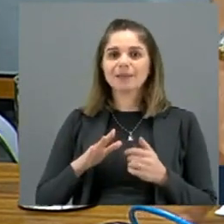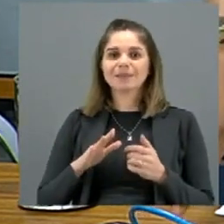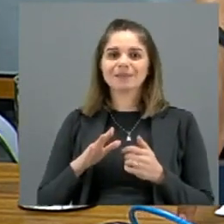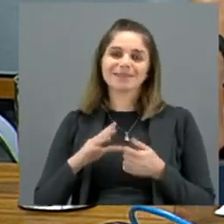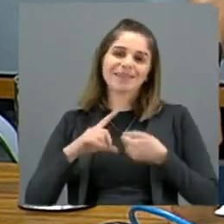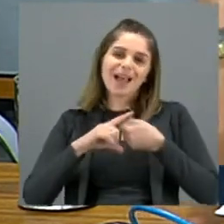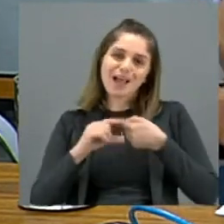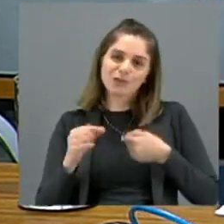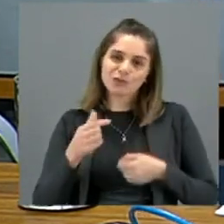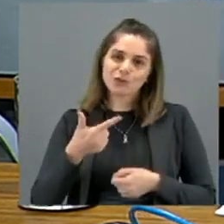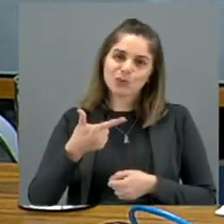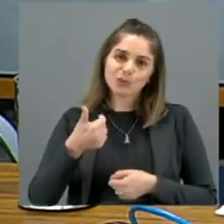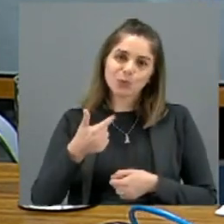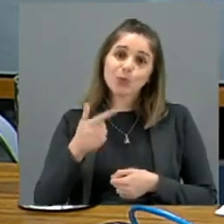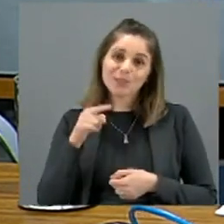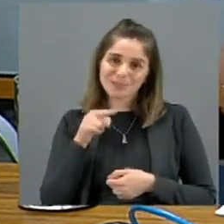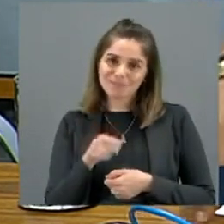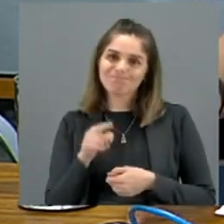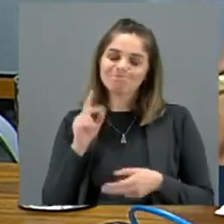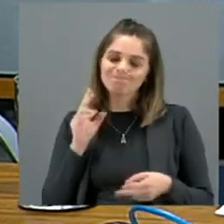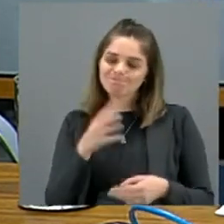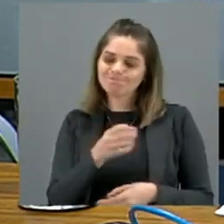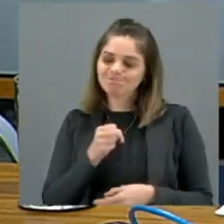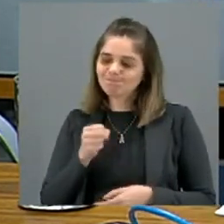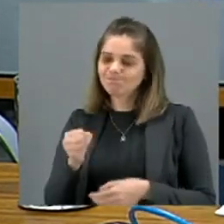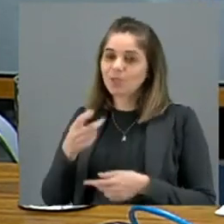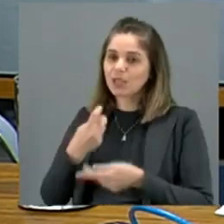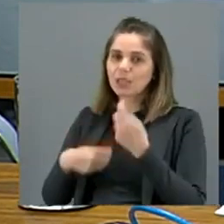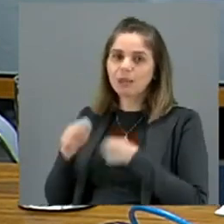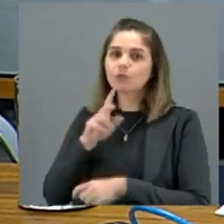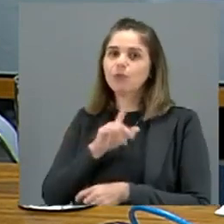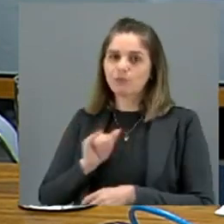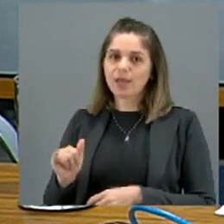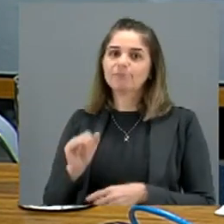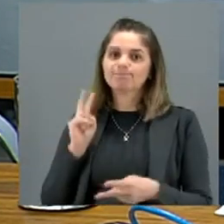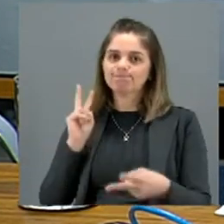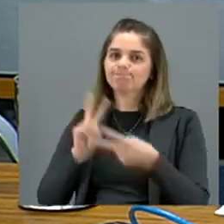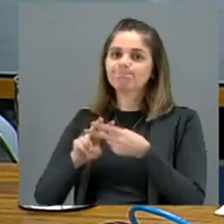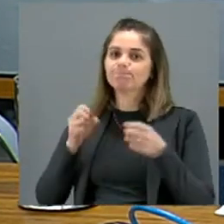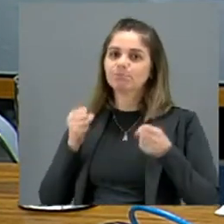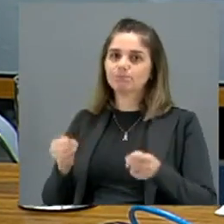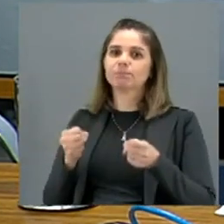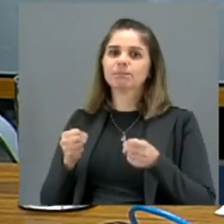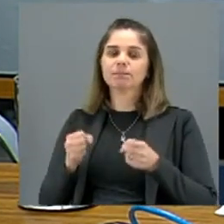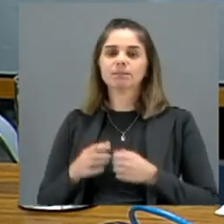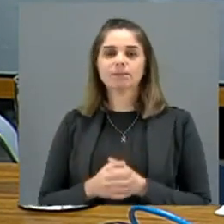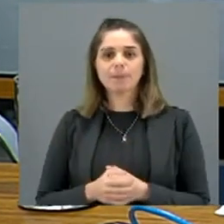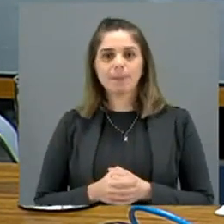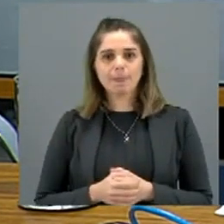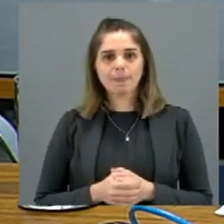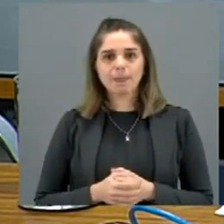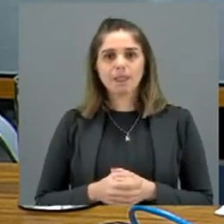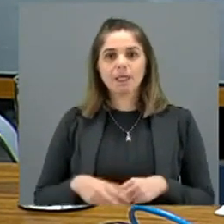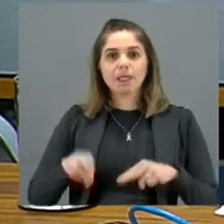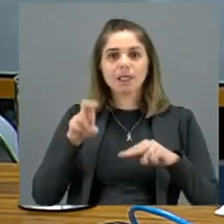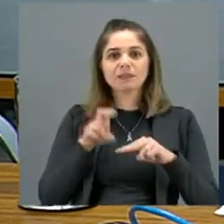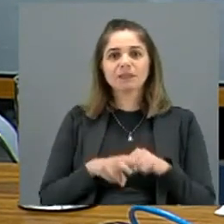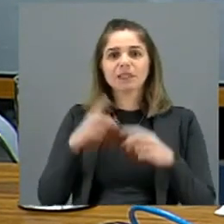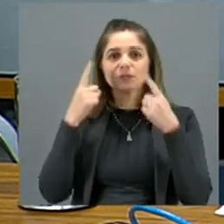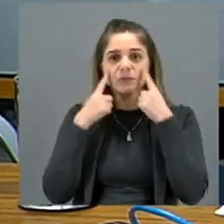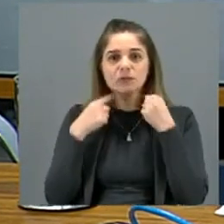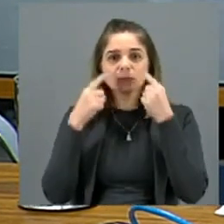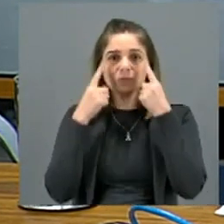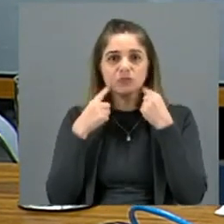ele caiu no tráfico, ele vai ter que subir para a penitenciária. Ela ficou na porta, sentada, chorando,